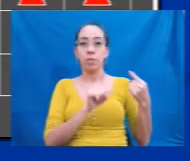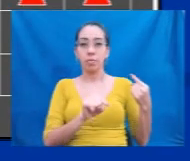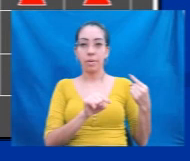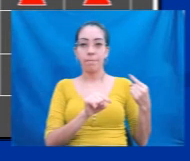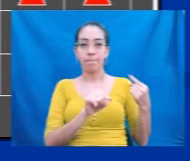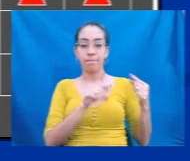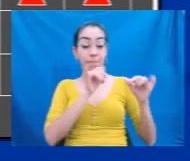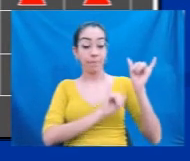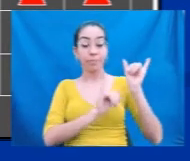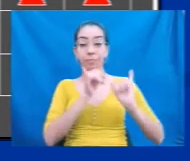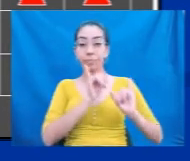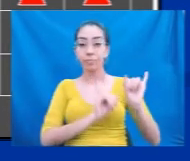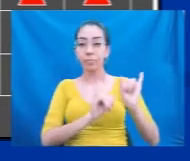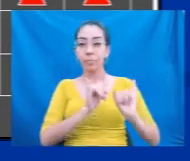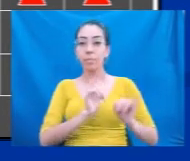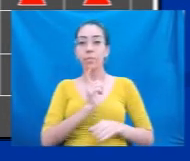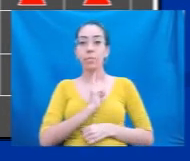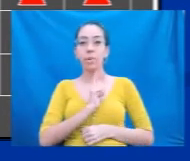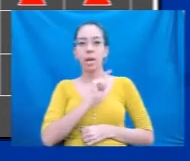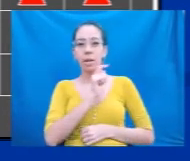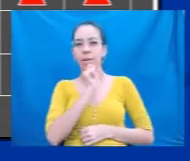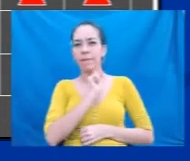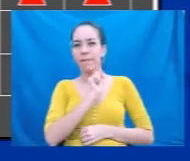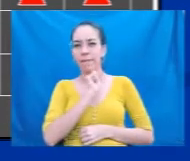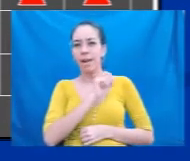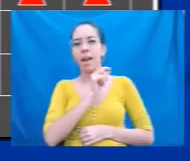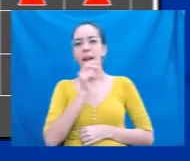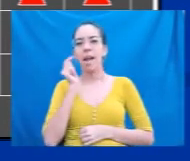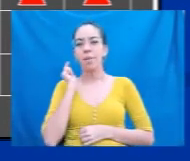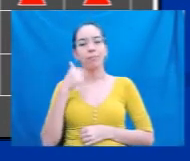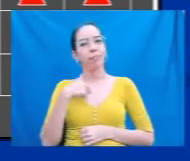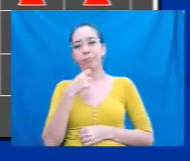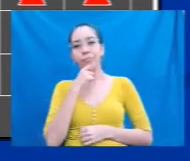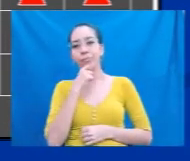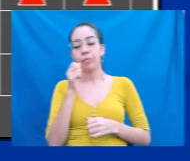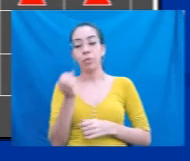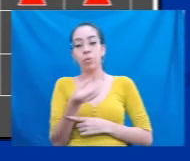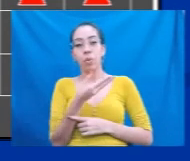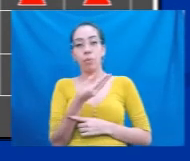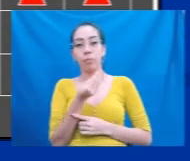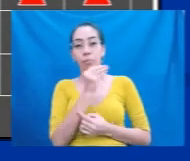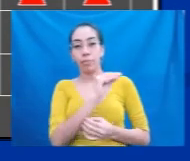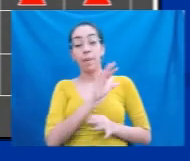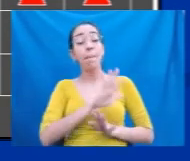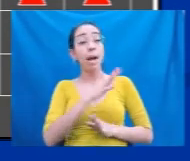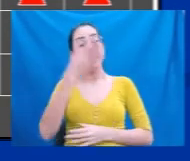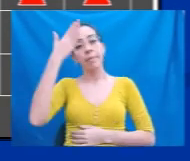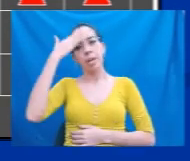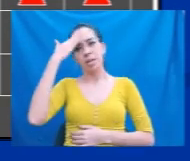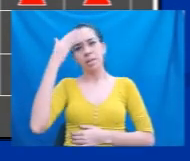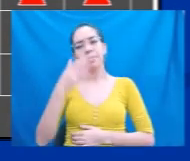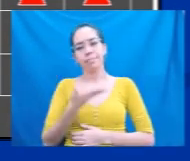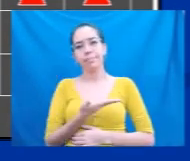compatibilidade e incompatibilidade de substâncias químicas. Aqui, gente, são os pictogramas antigos, peço perdão, mas não atualizei aqui os pictogramas, é só para ter uma